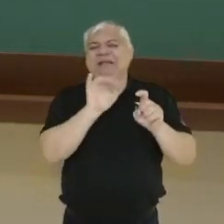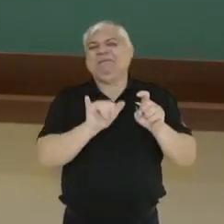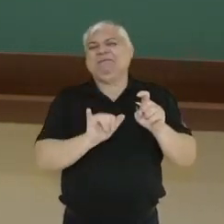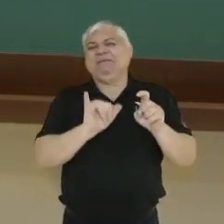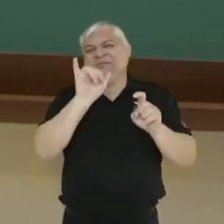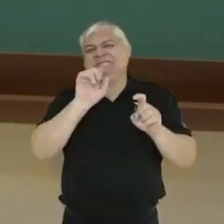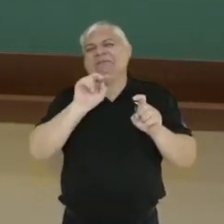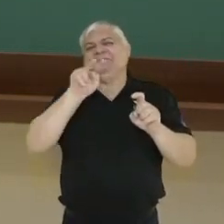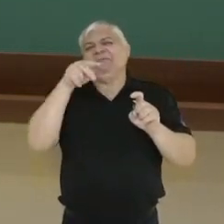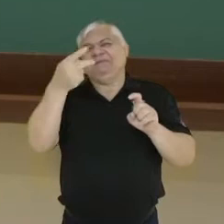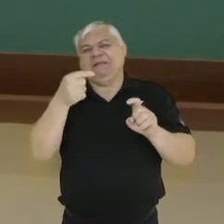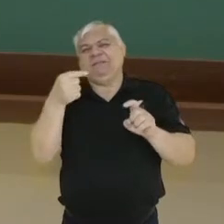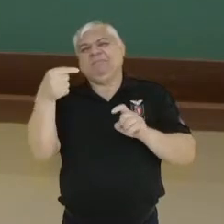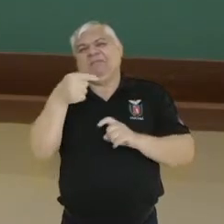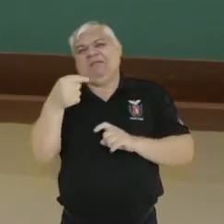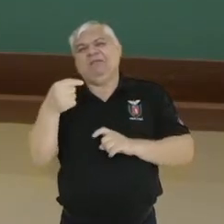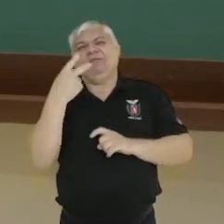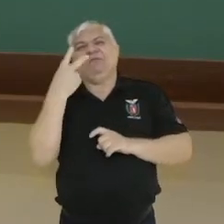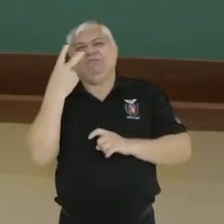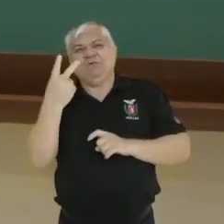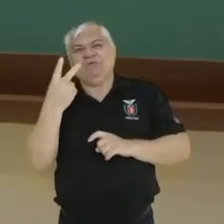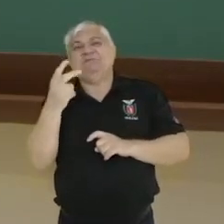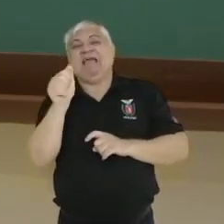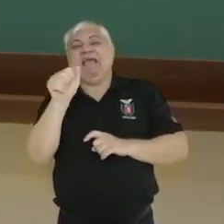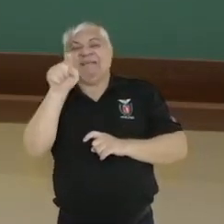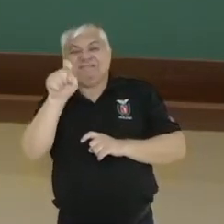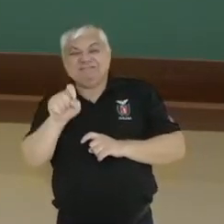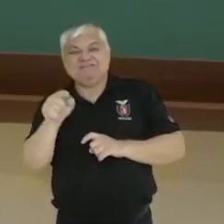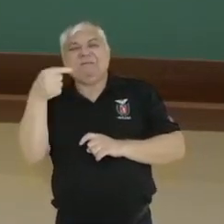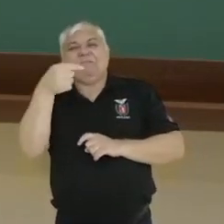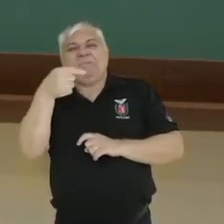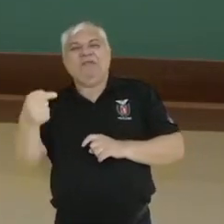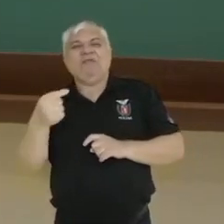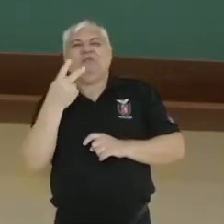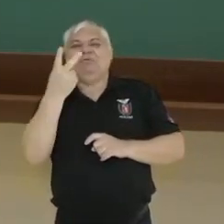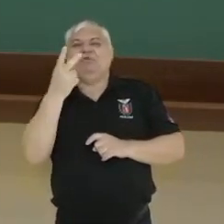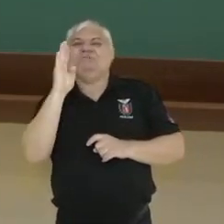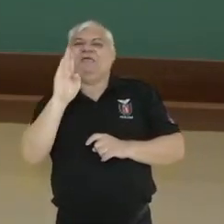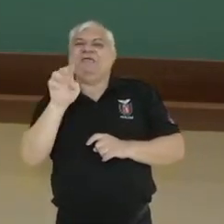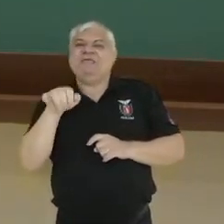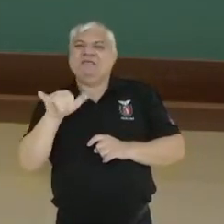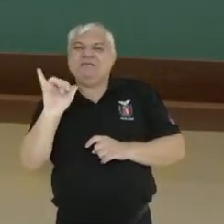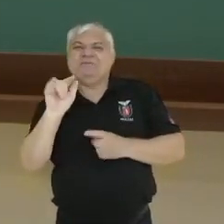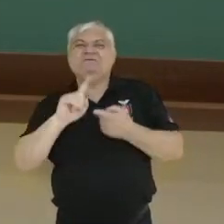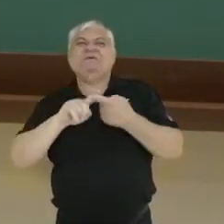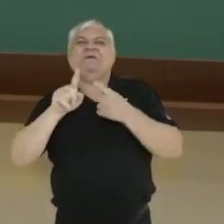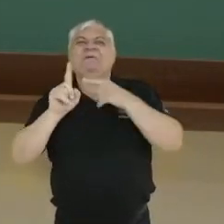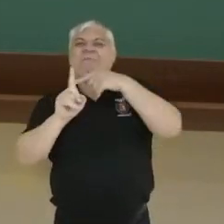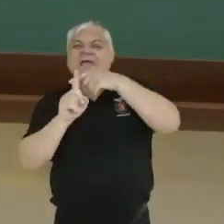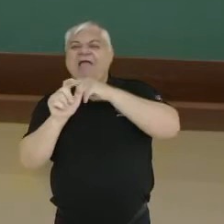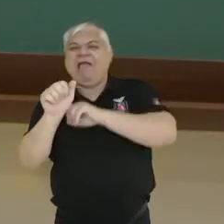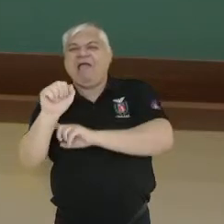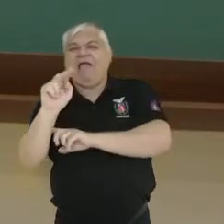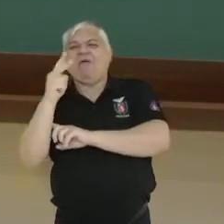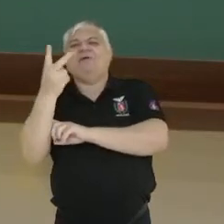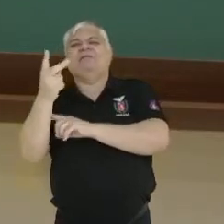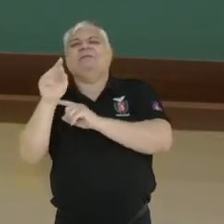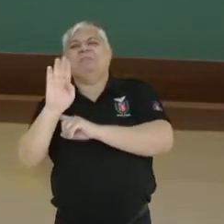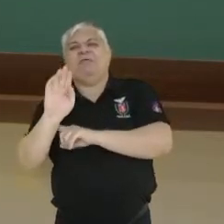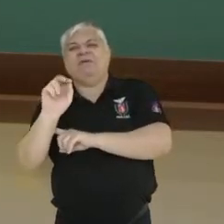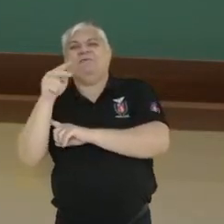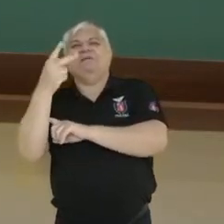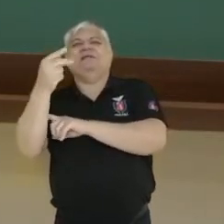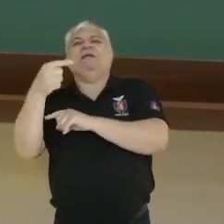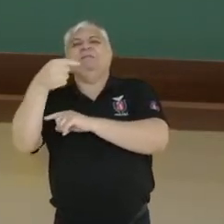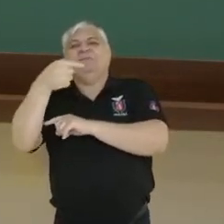menos 2 vezes ax menos 2by mais a ao quadrado mais b ao quadrado menos r